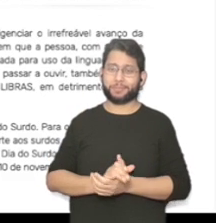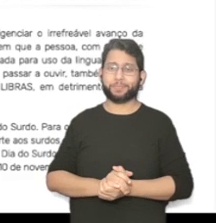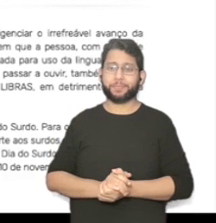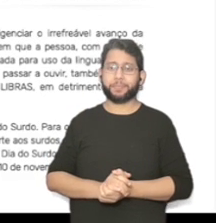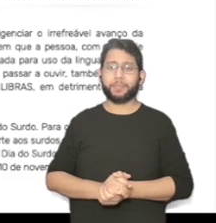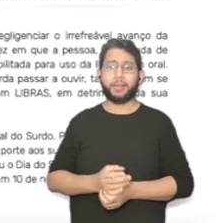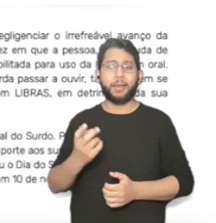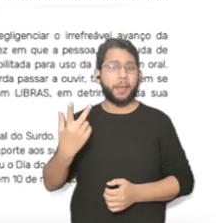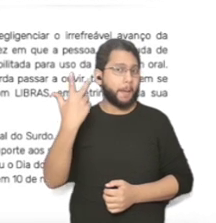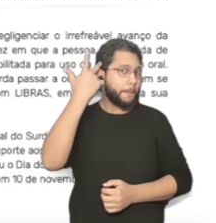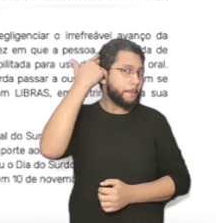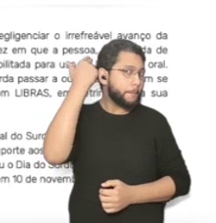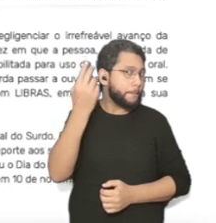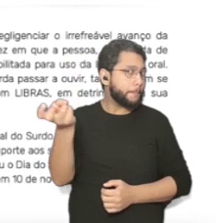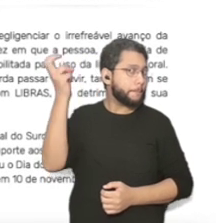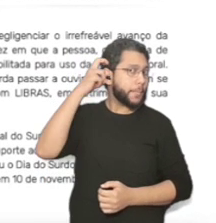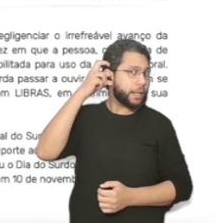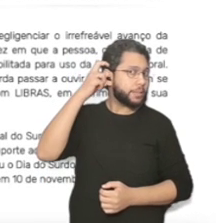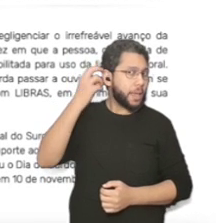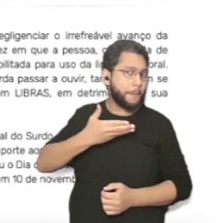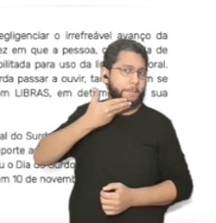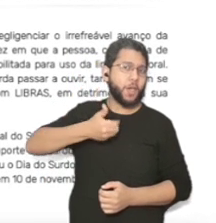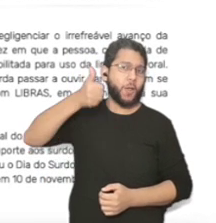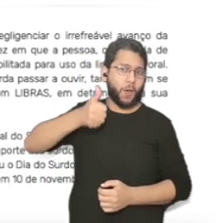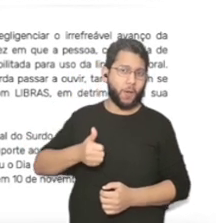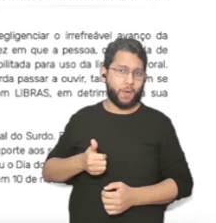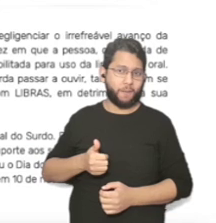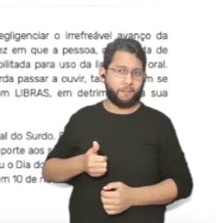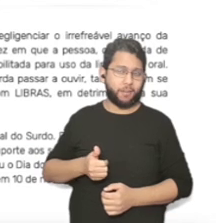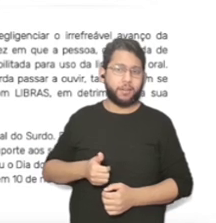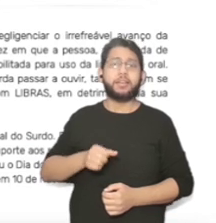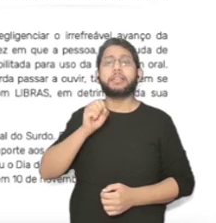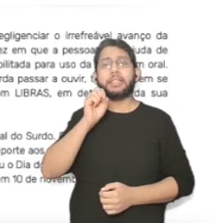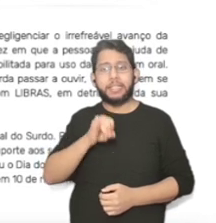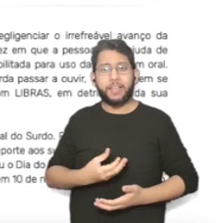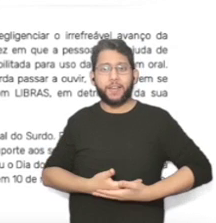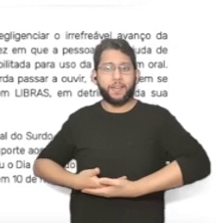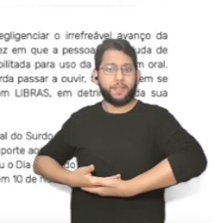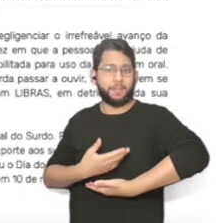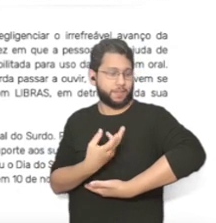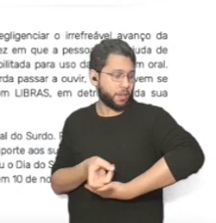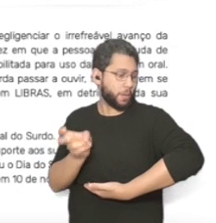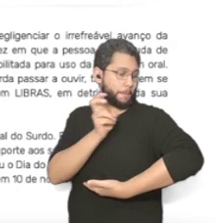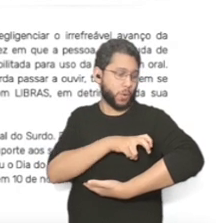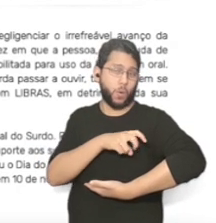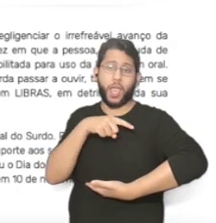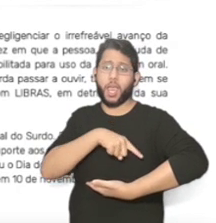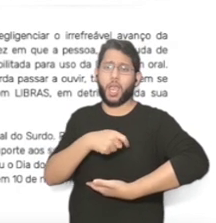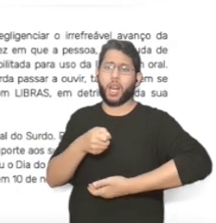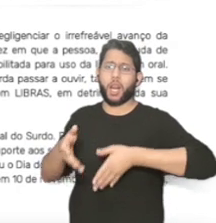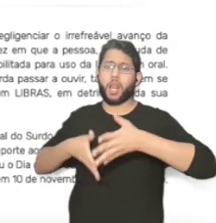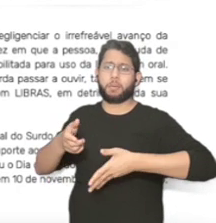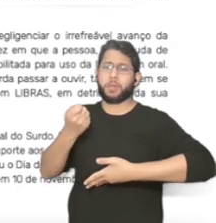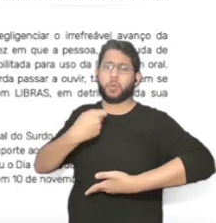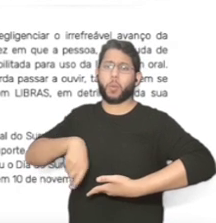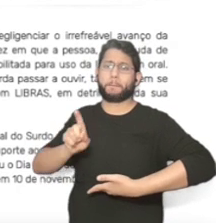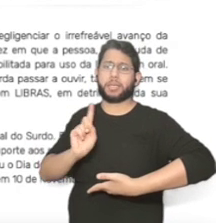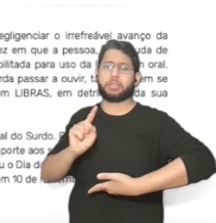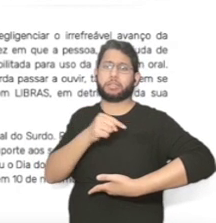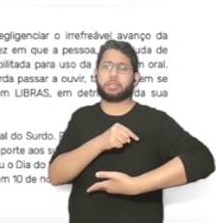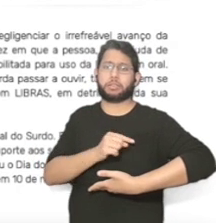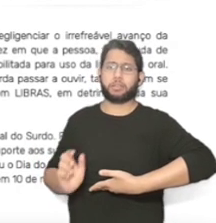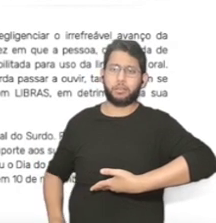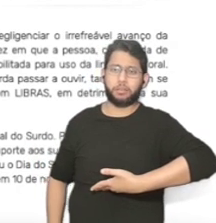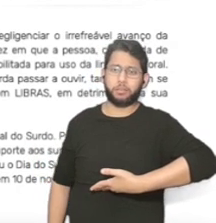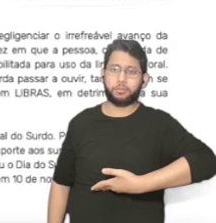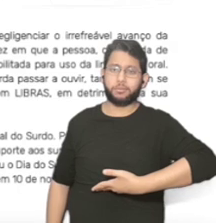que, o implante é a melhor solução. Os pais que vão para o implante curam os seus filhos e não precisam da Libras. São